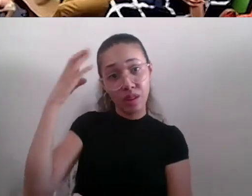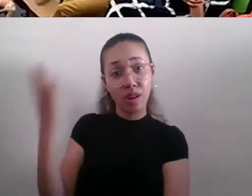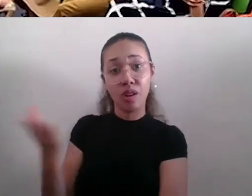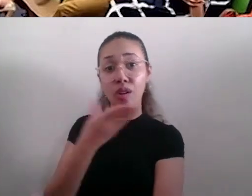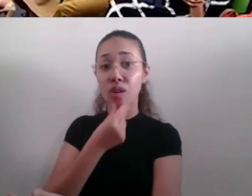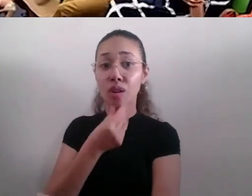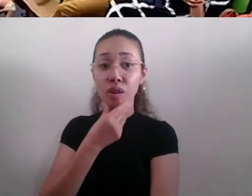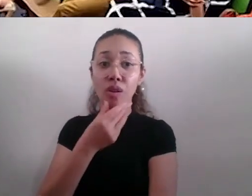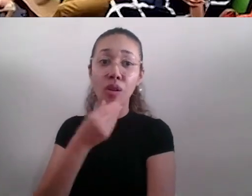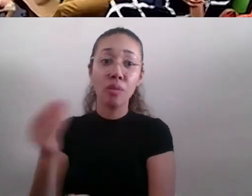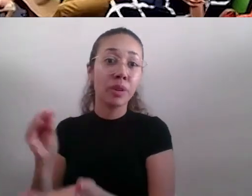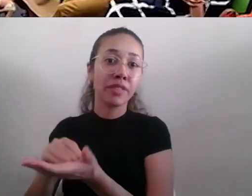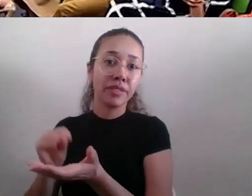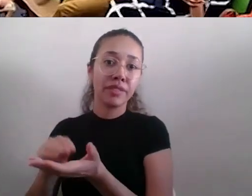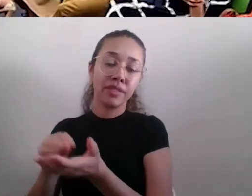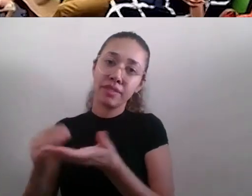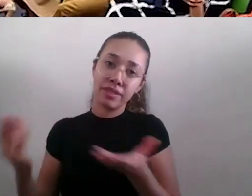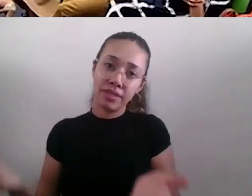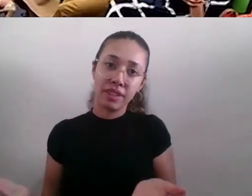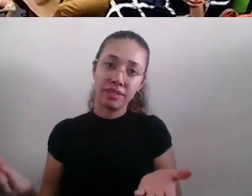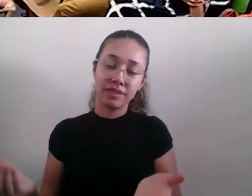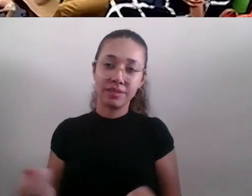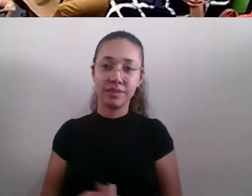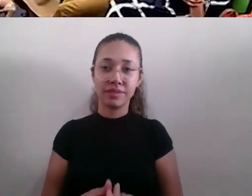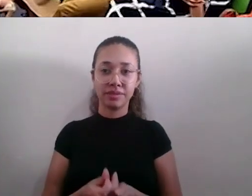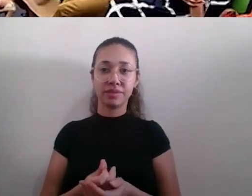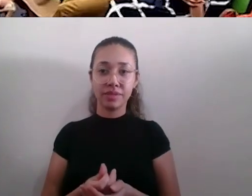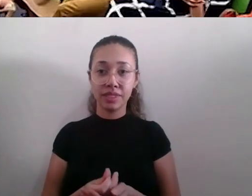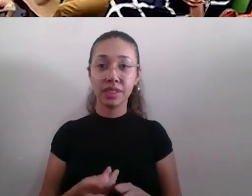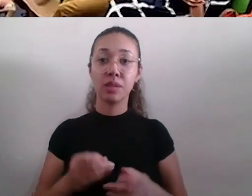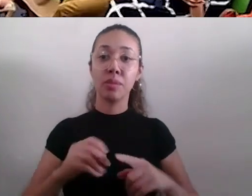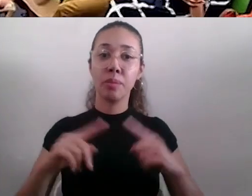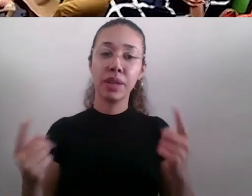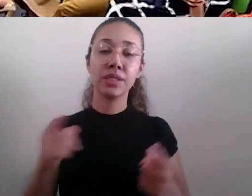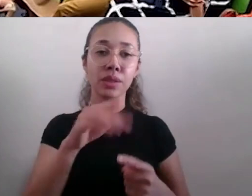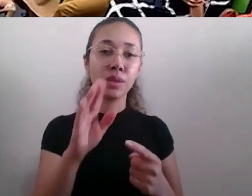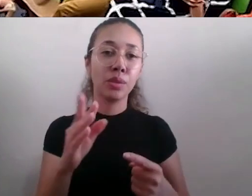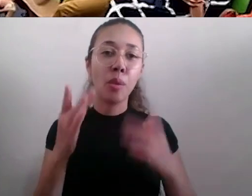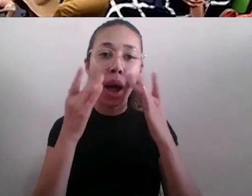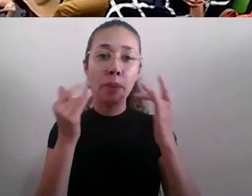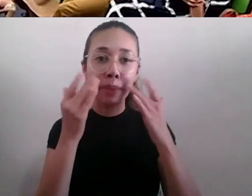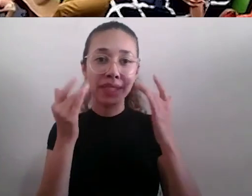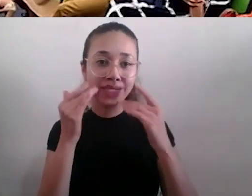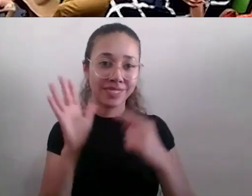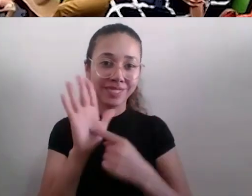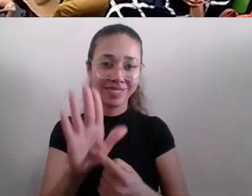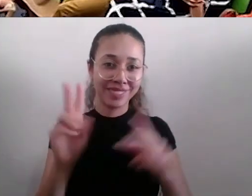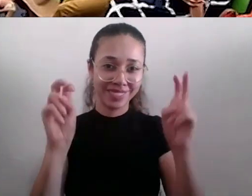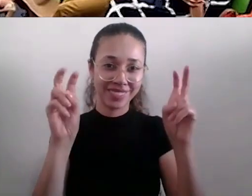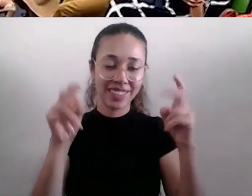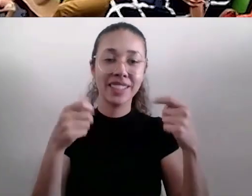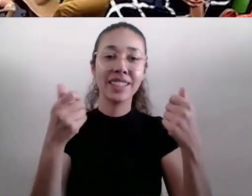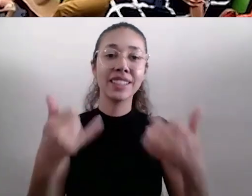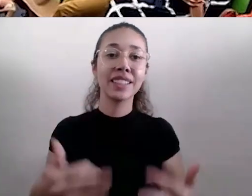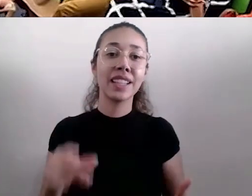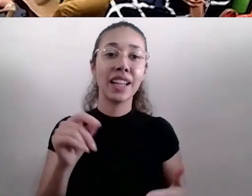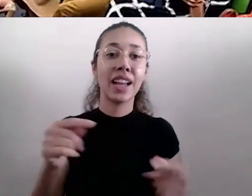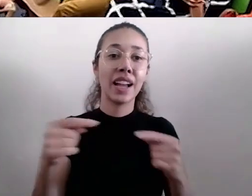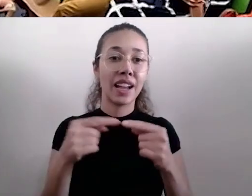homens não, isso me deixa triste. Mas o Apresenta não, o Apresenta é mais... e o Quirino também.